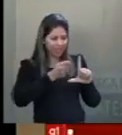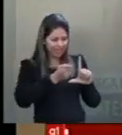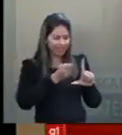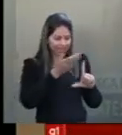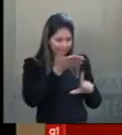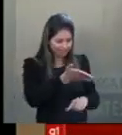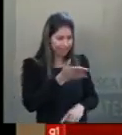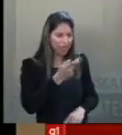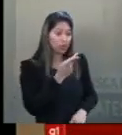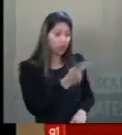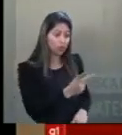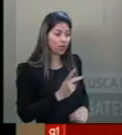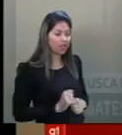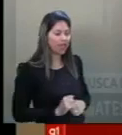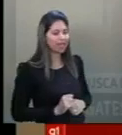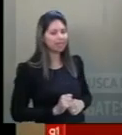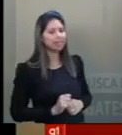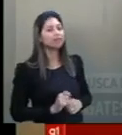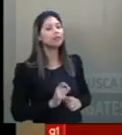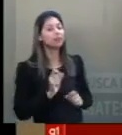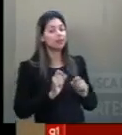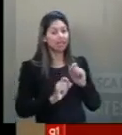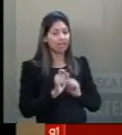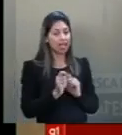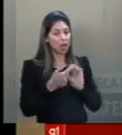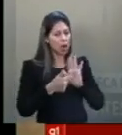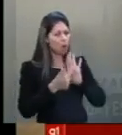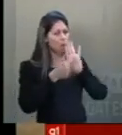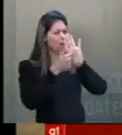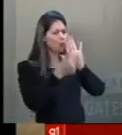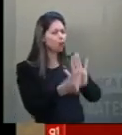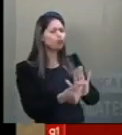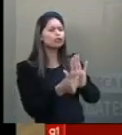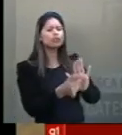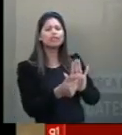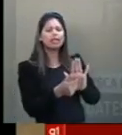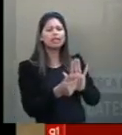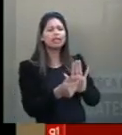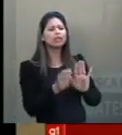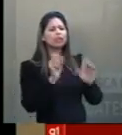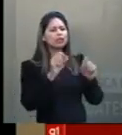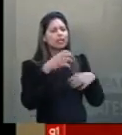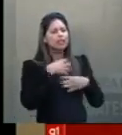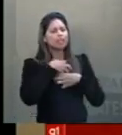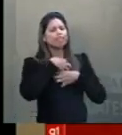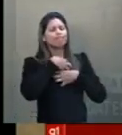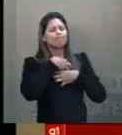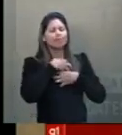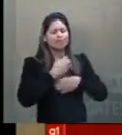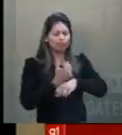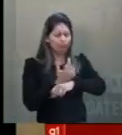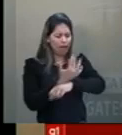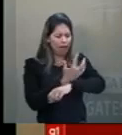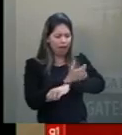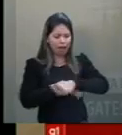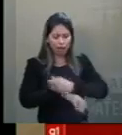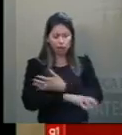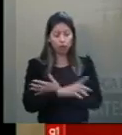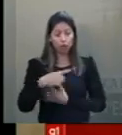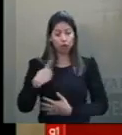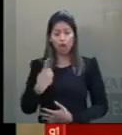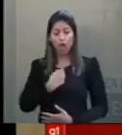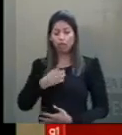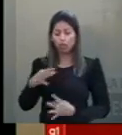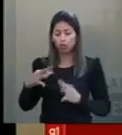eu acho que acaba mostrando não só o desespero dela, mas como nós todos, enquanto